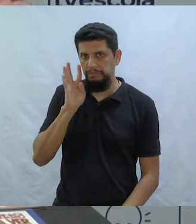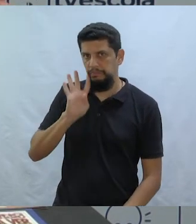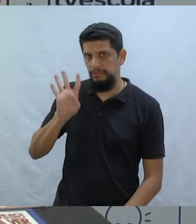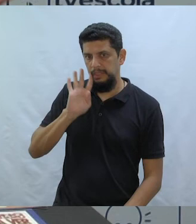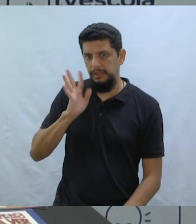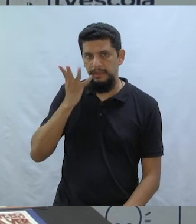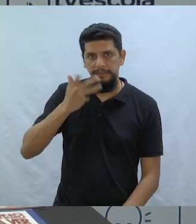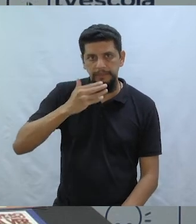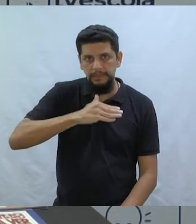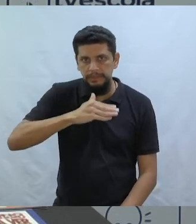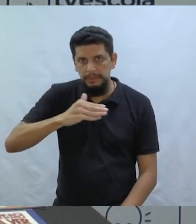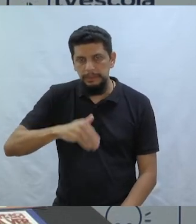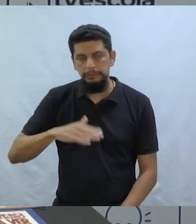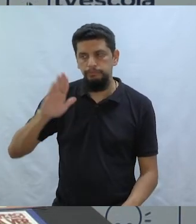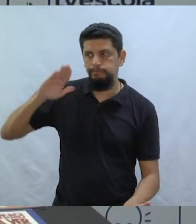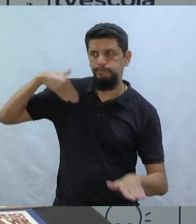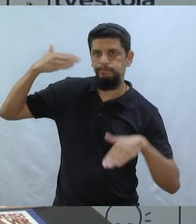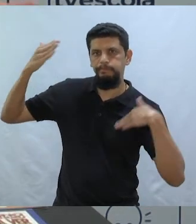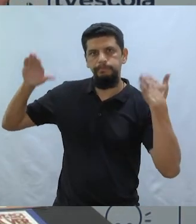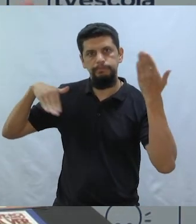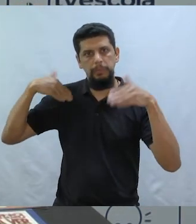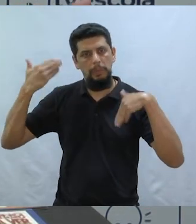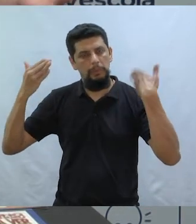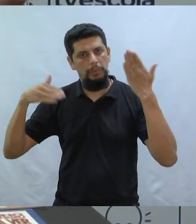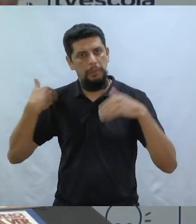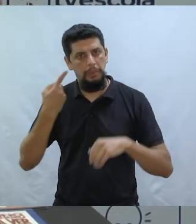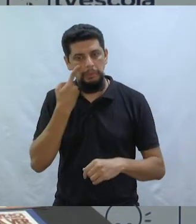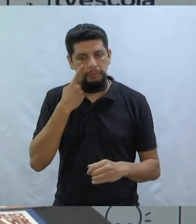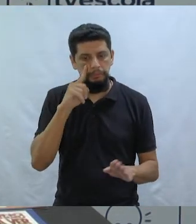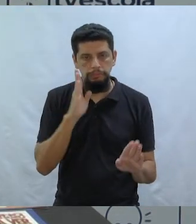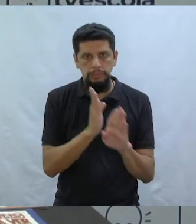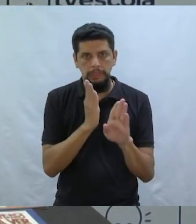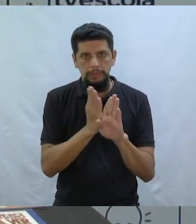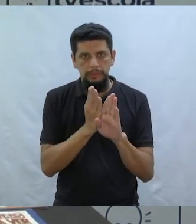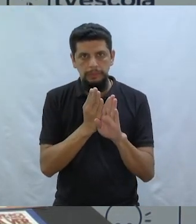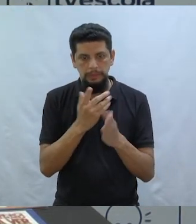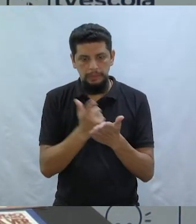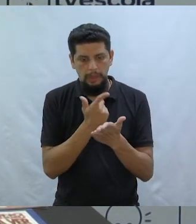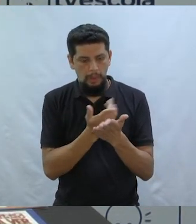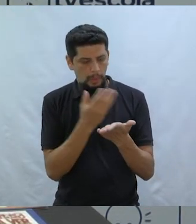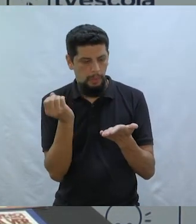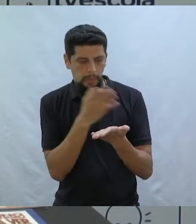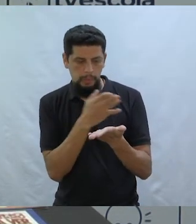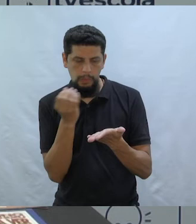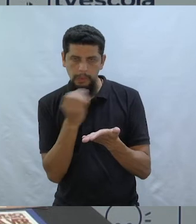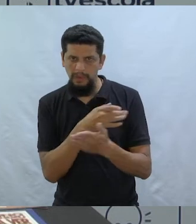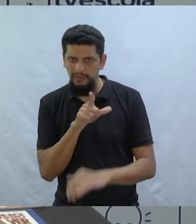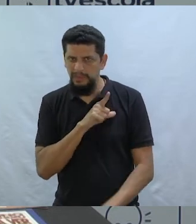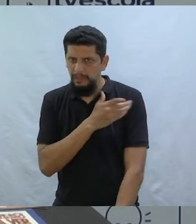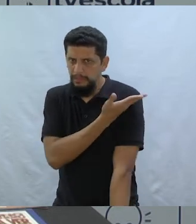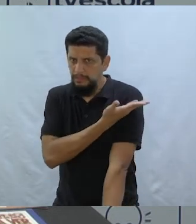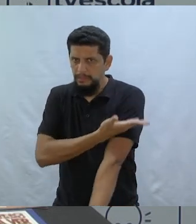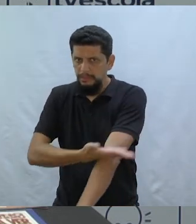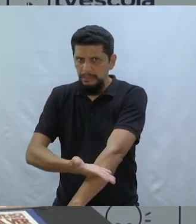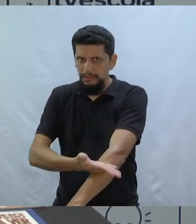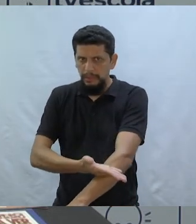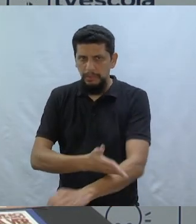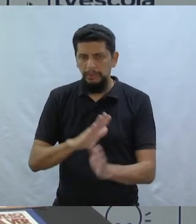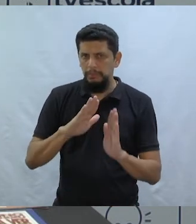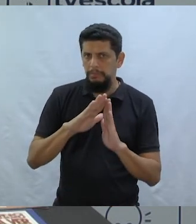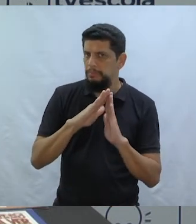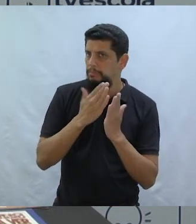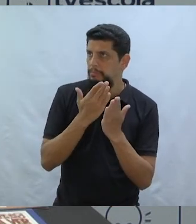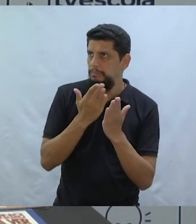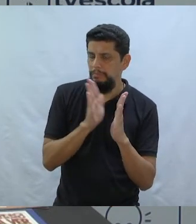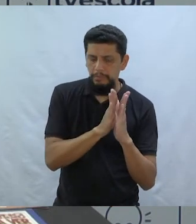legal as crianças passeando pelos corredores descobrindo novos livros você tem esse hábito biblioteca da